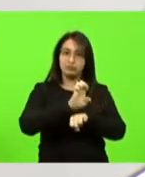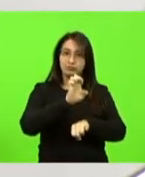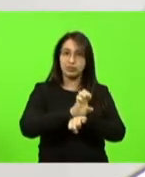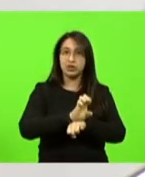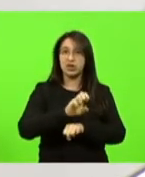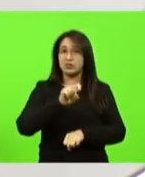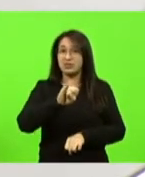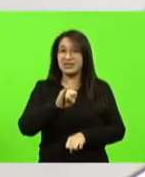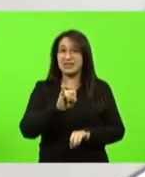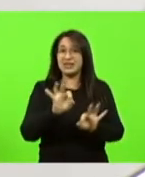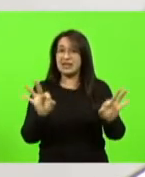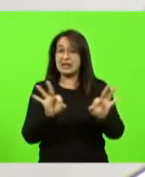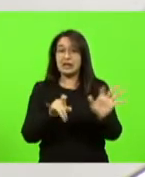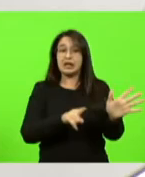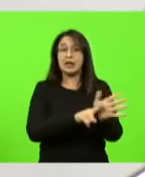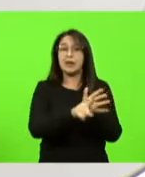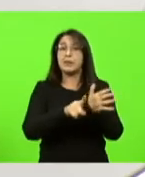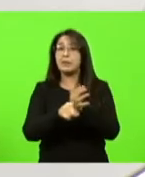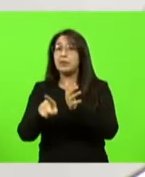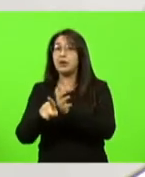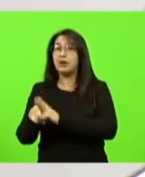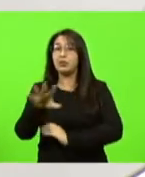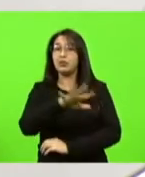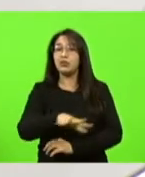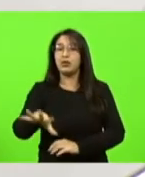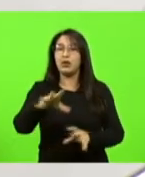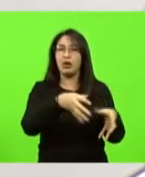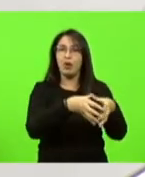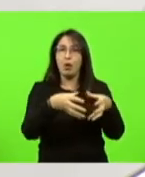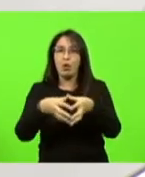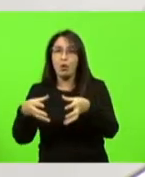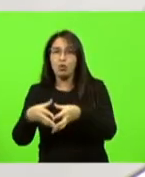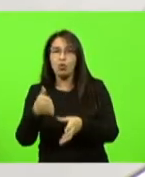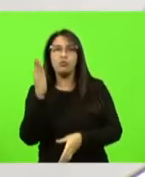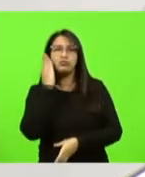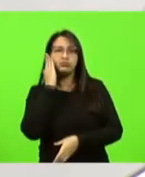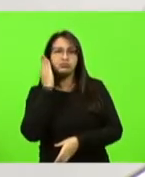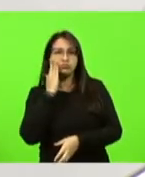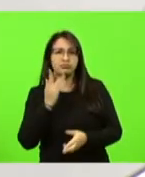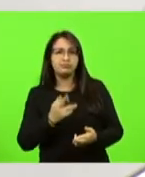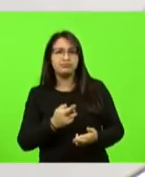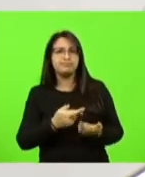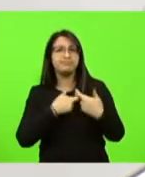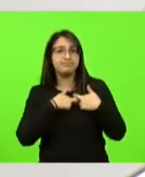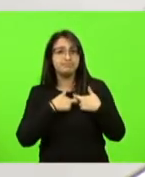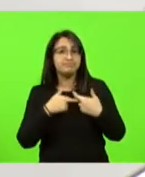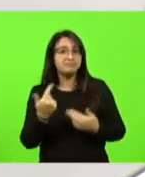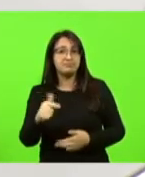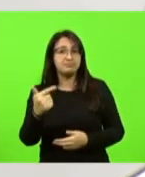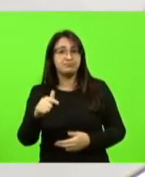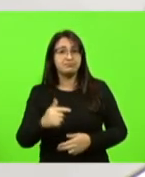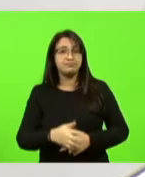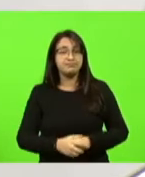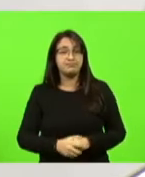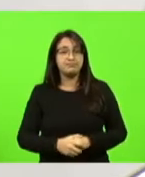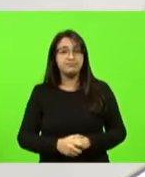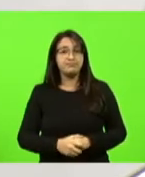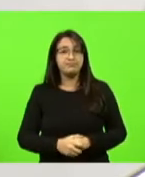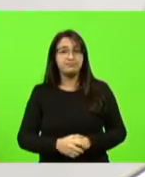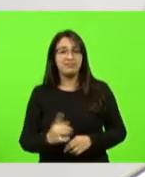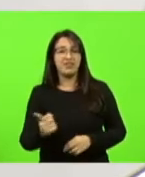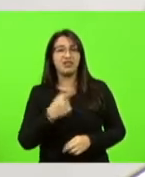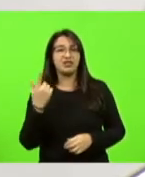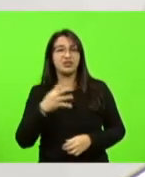nem consultar ninguém, conversar com ninguém? Que arrogância nossa de fazer